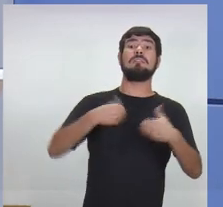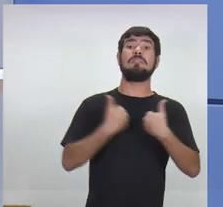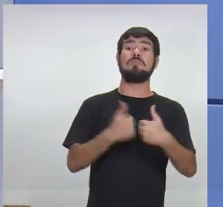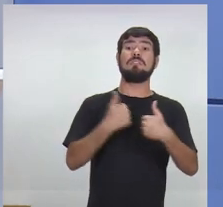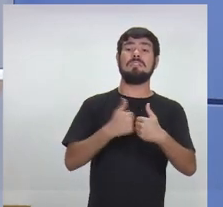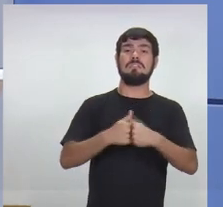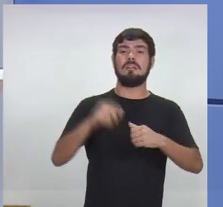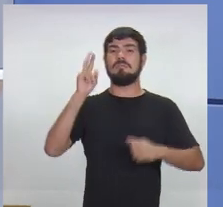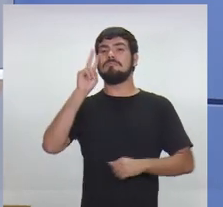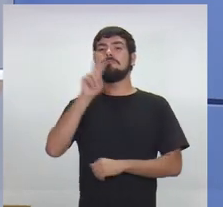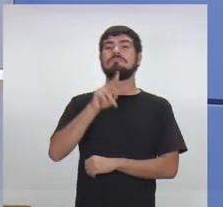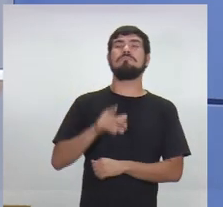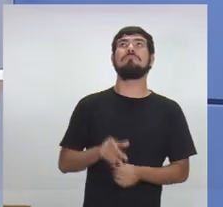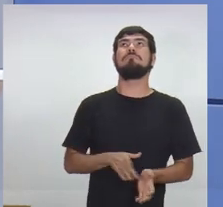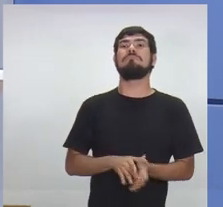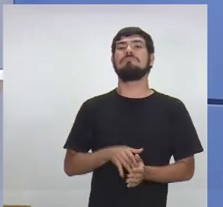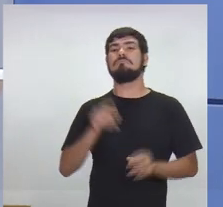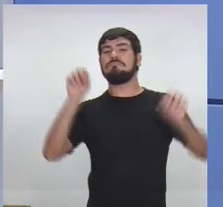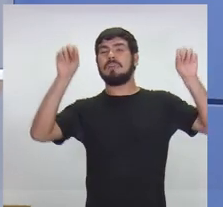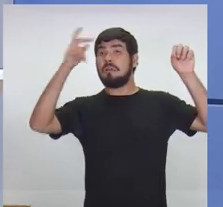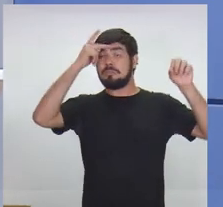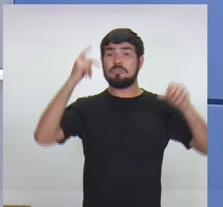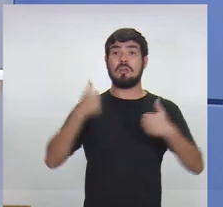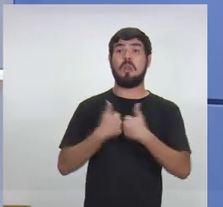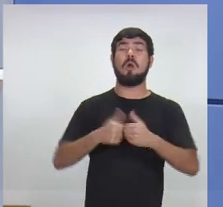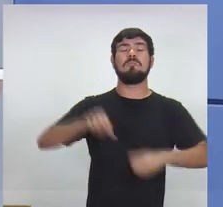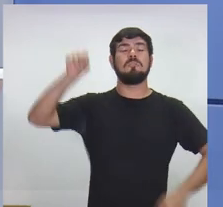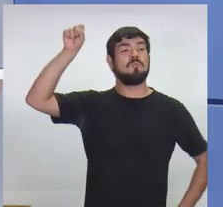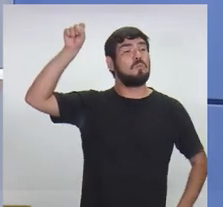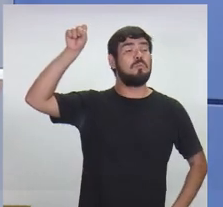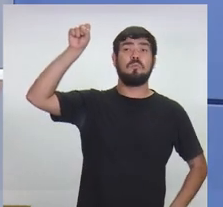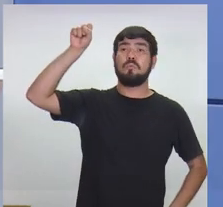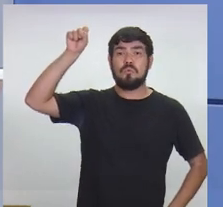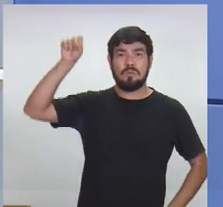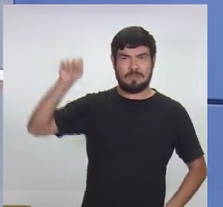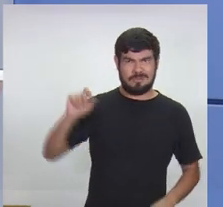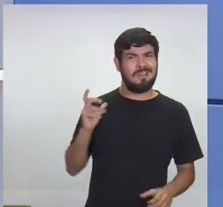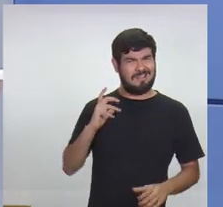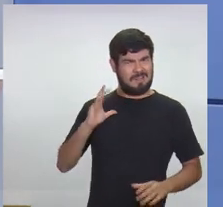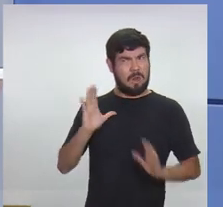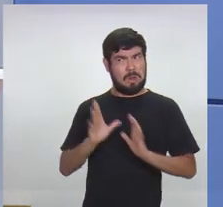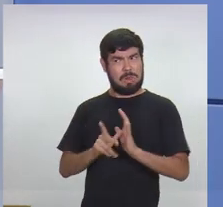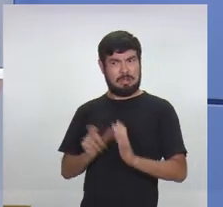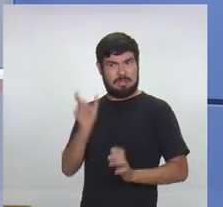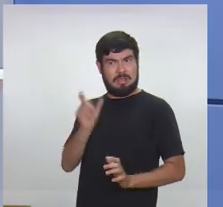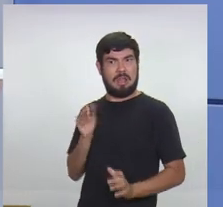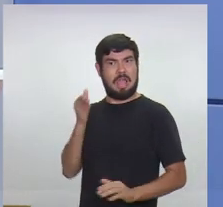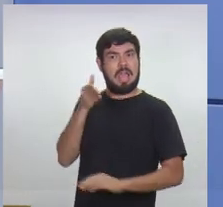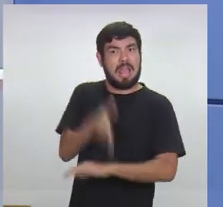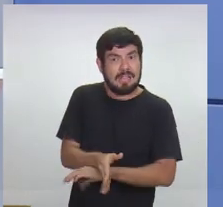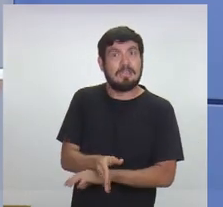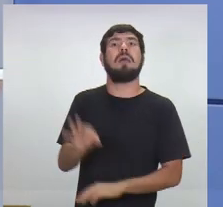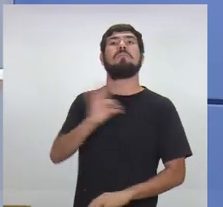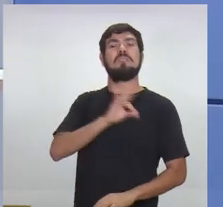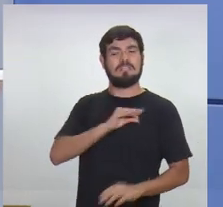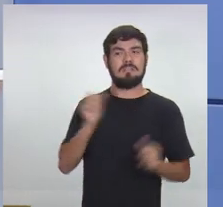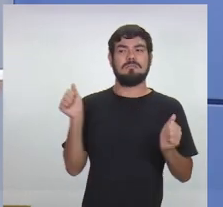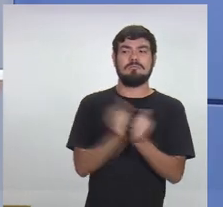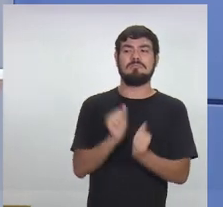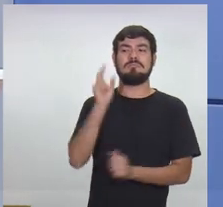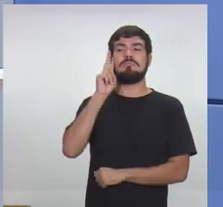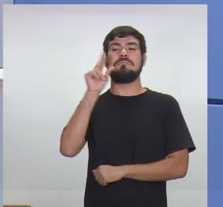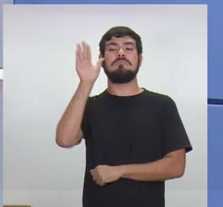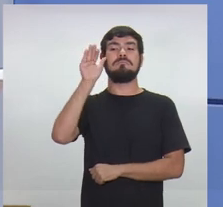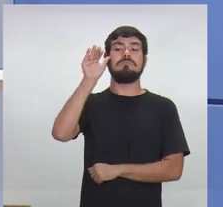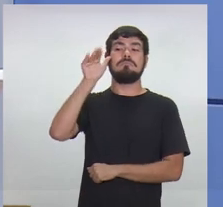pessoas possam entrar no seu onde ele vir acompanhado já que o bandido pode entrar no onze a nossa polícia também vai estar lá para lhe proteger